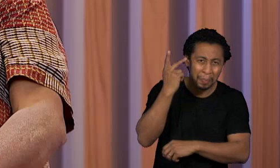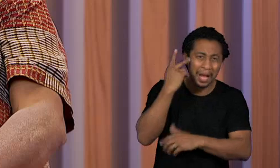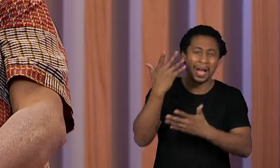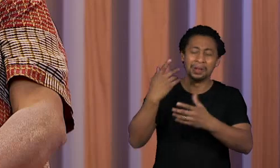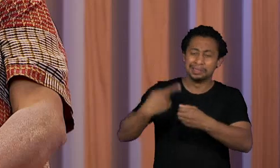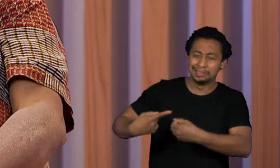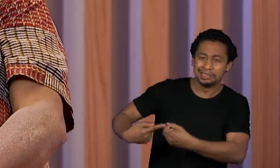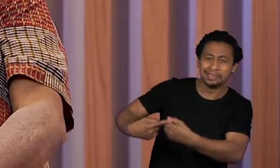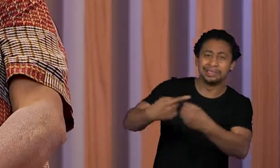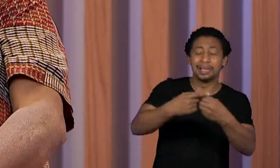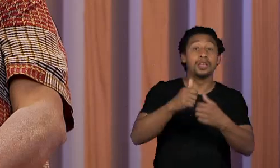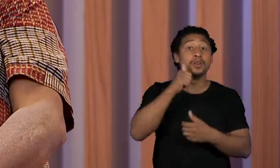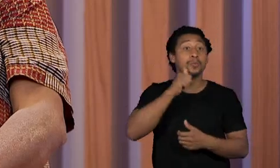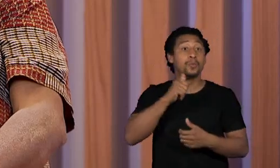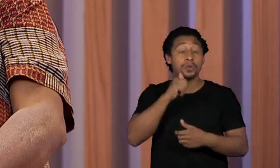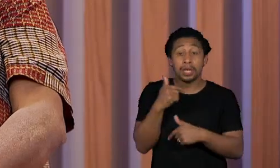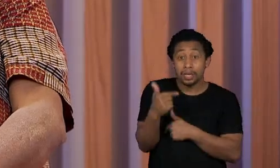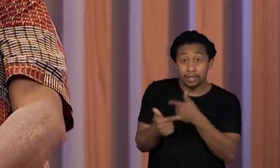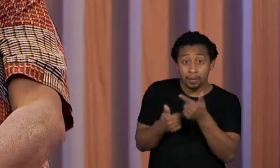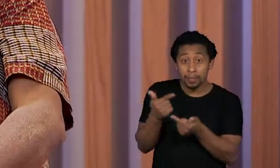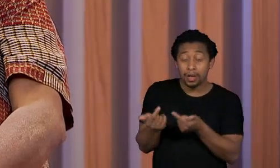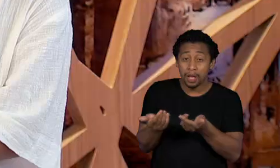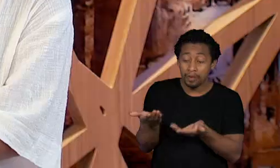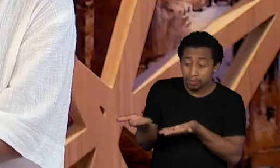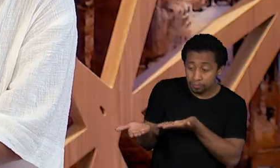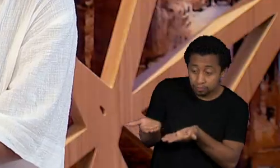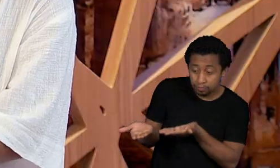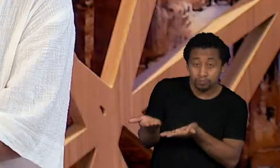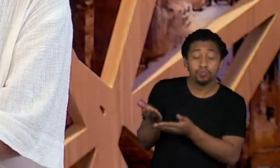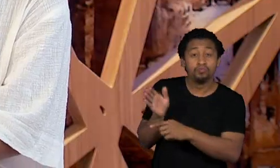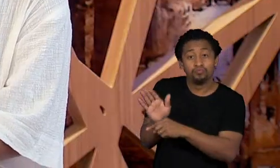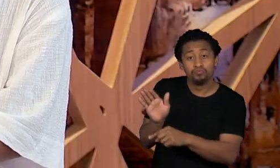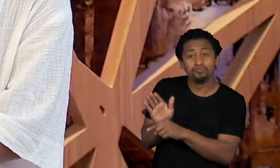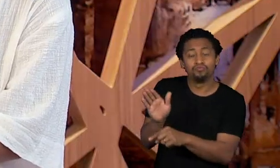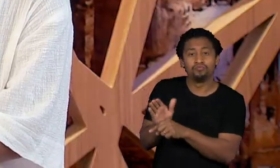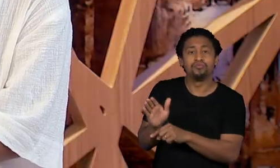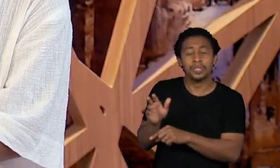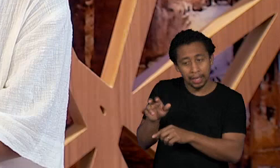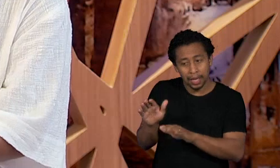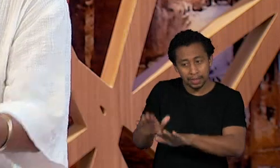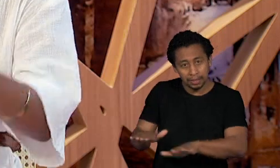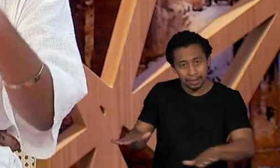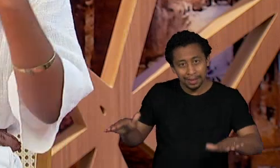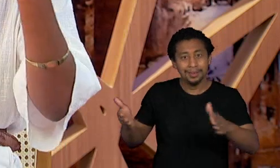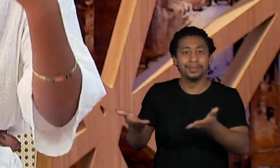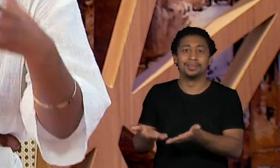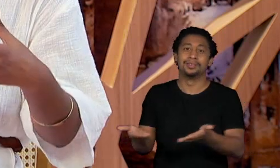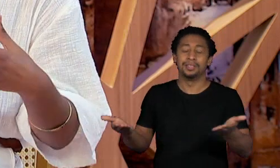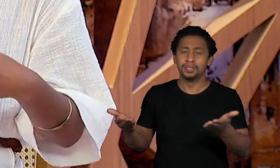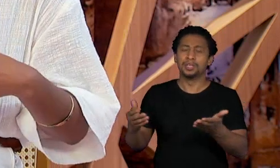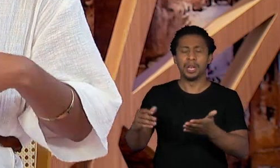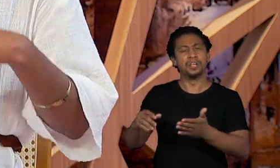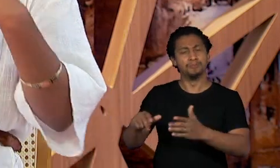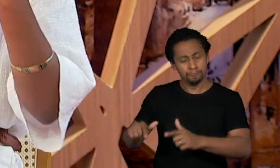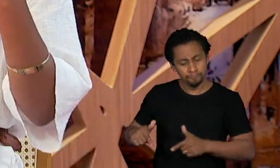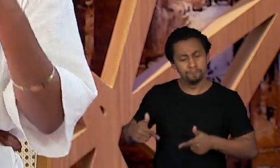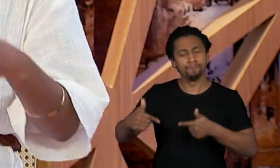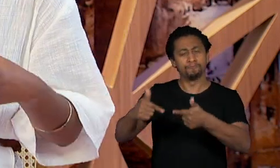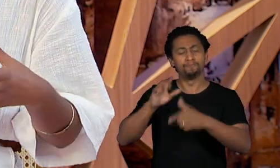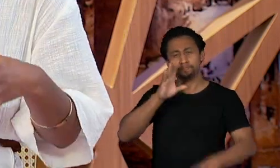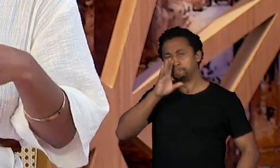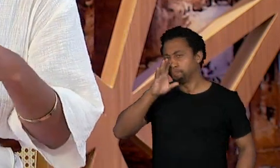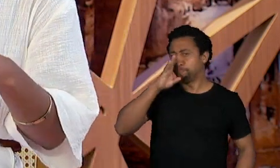as quitandeiras que alimentavam e produziam vida, isso é resistir. E essas mulheres, né, juntavam seu dinheiro,